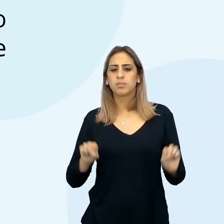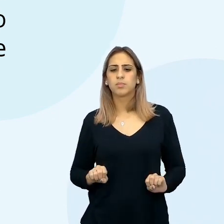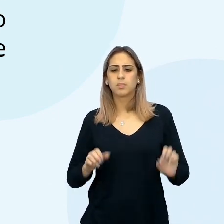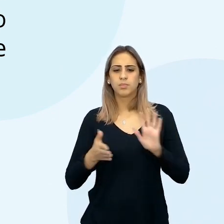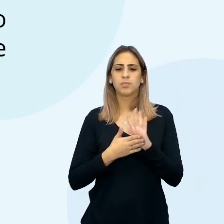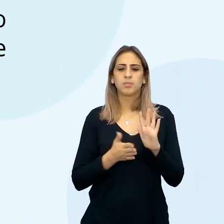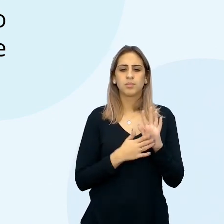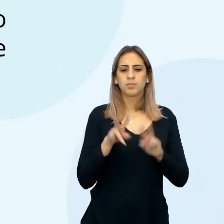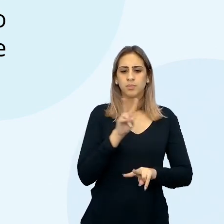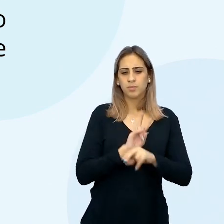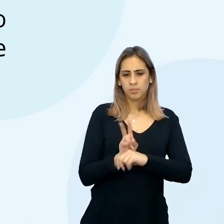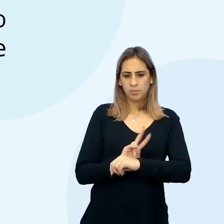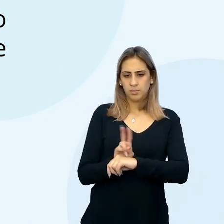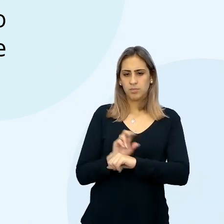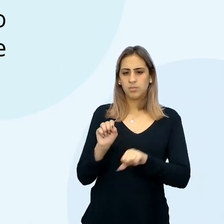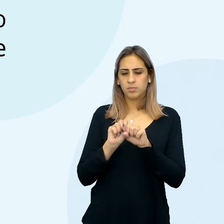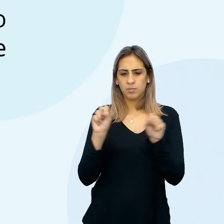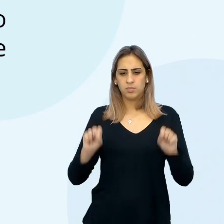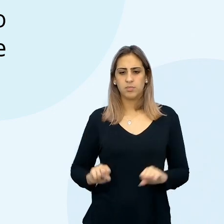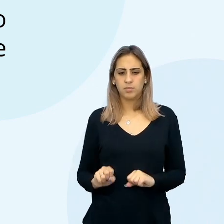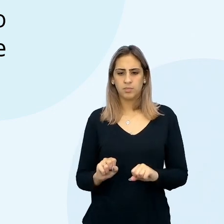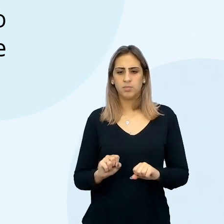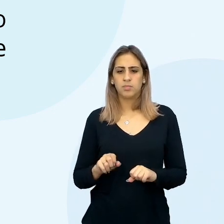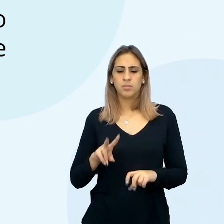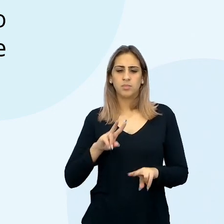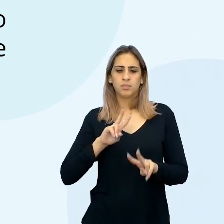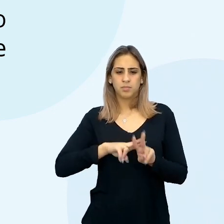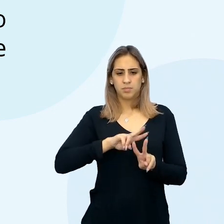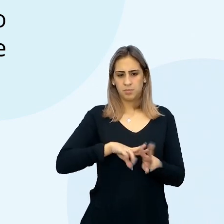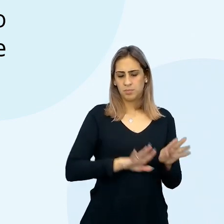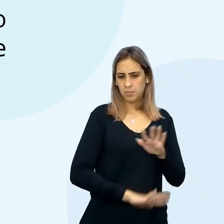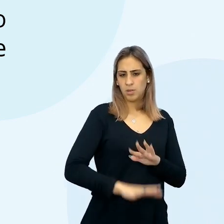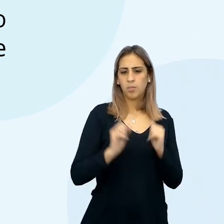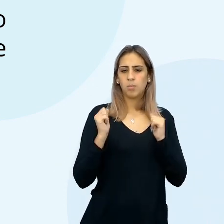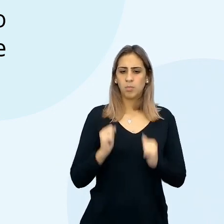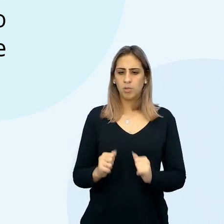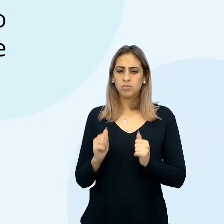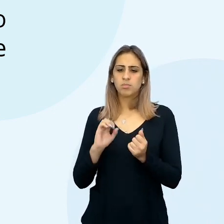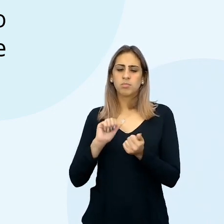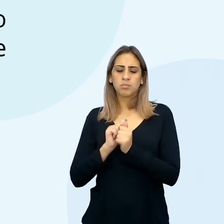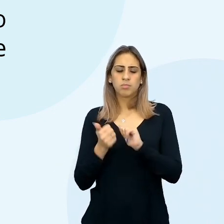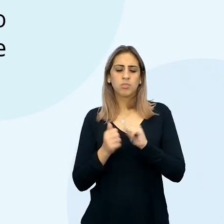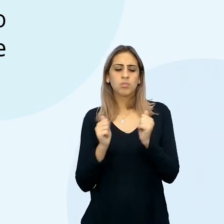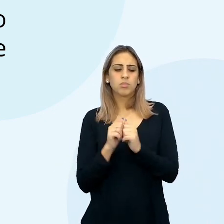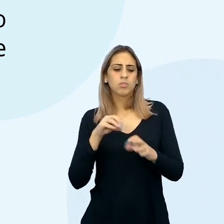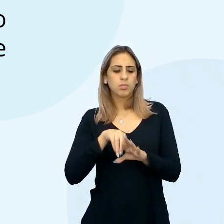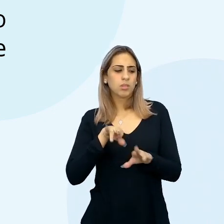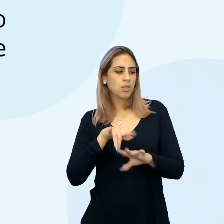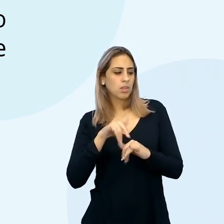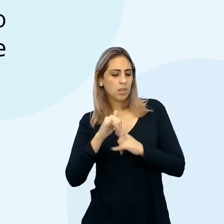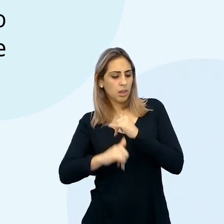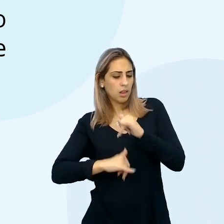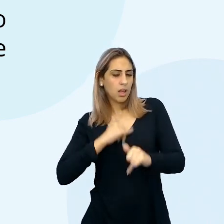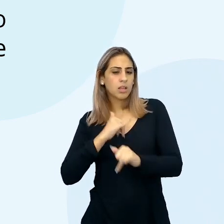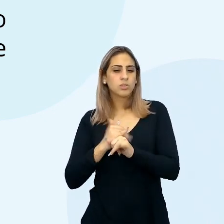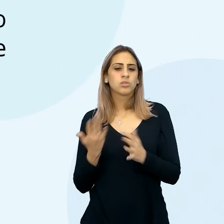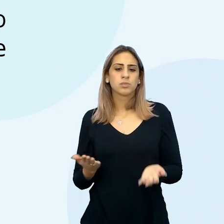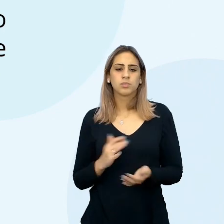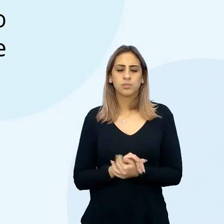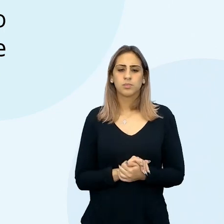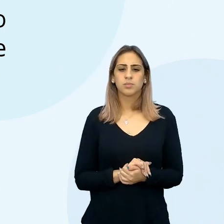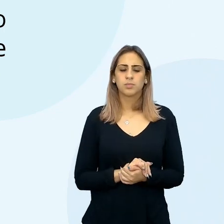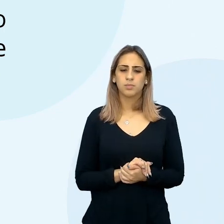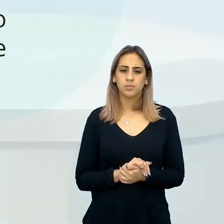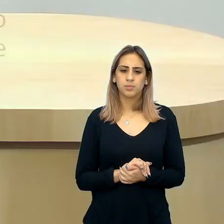sistema proposto para vigilância no sistema penitenciário pode ser associado à internet?